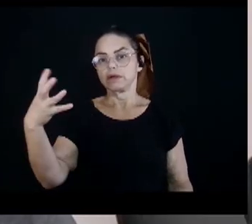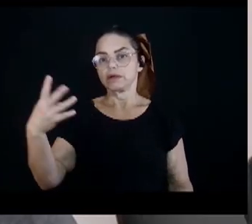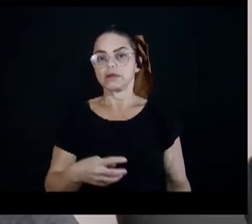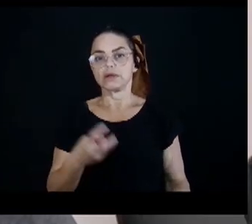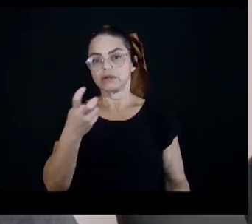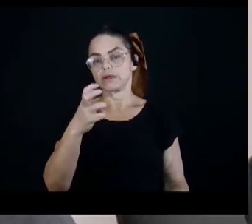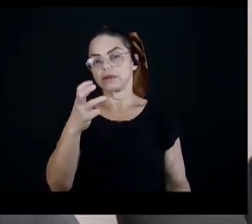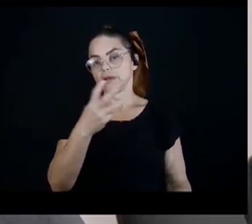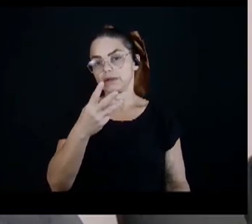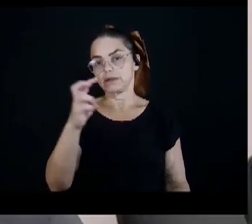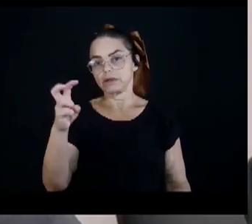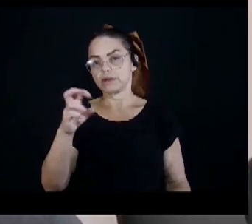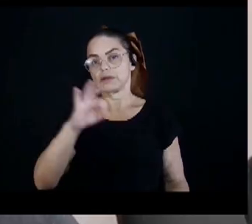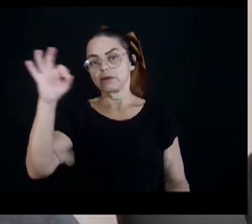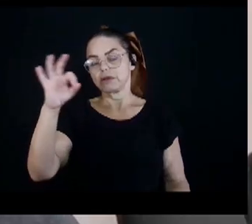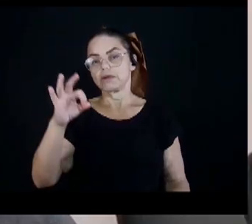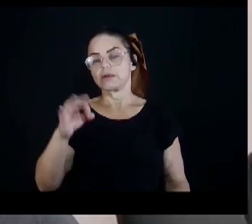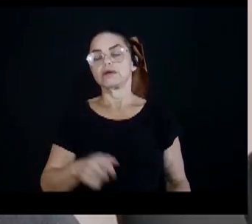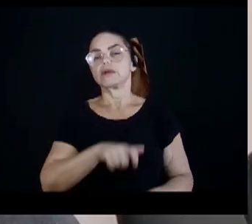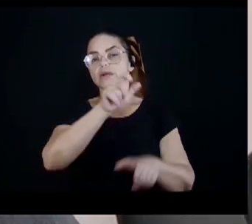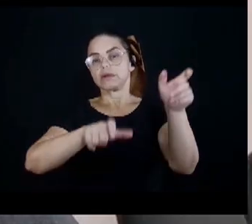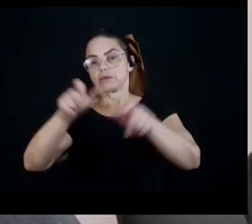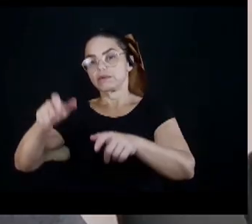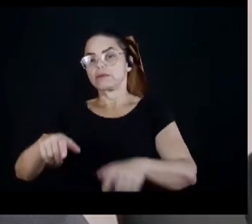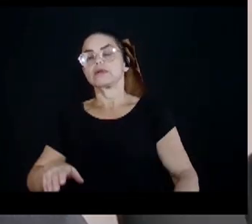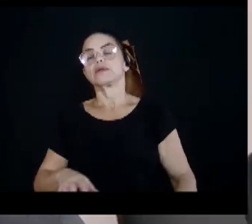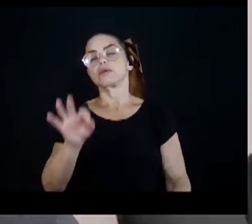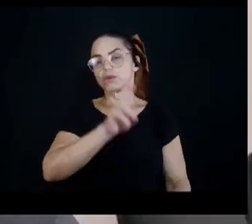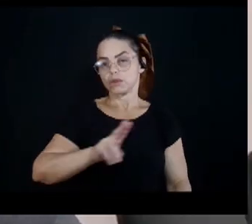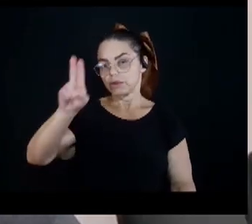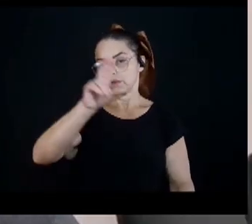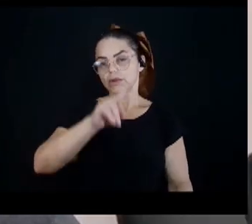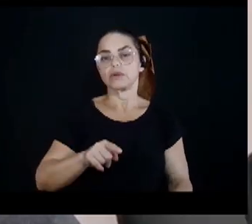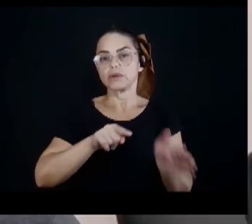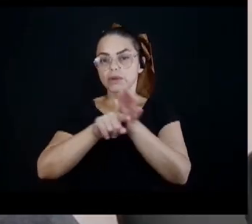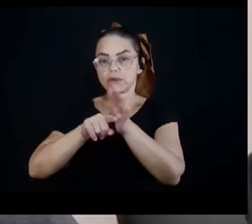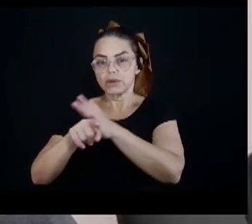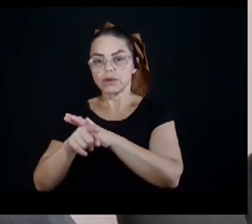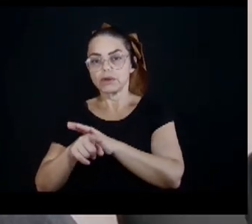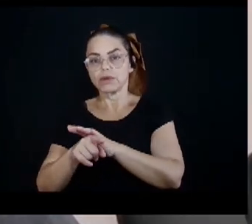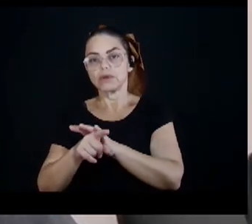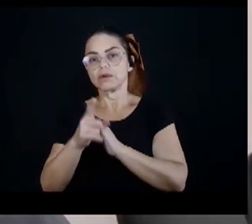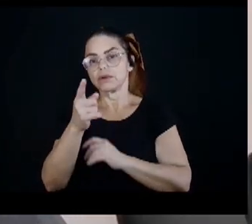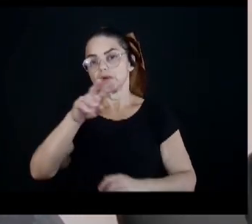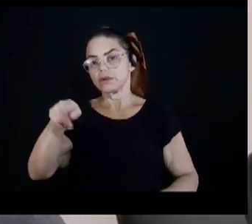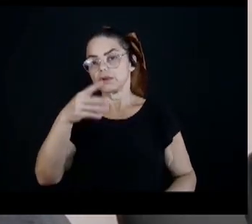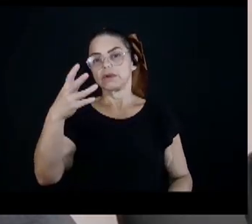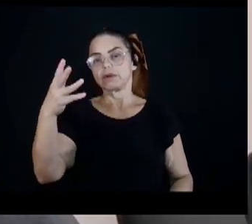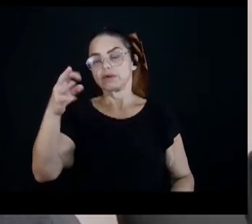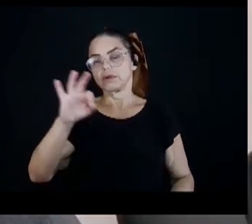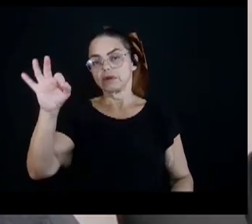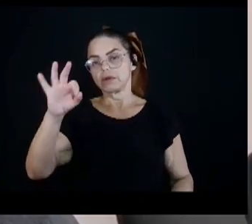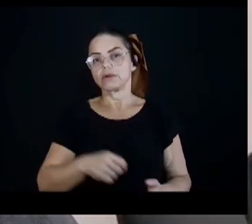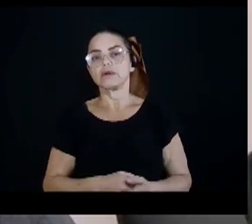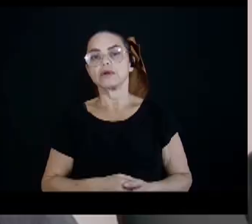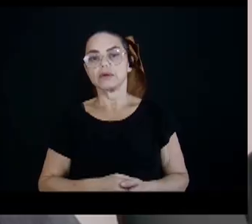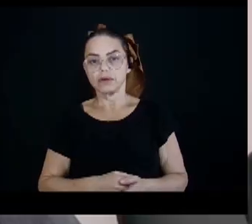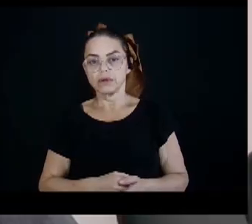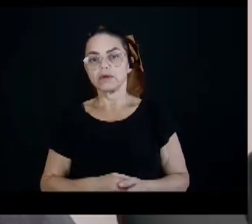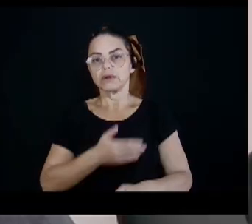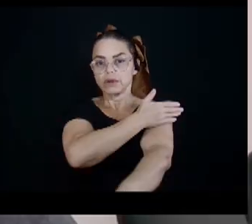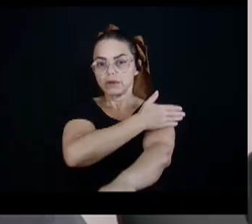usando. E uma pesquisa que foi feita é que 1/3 dessas pessoas que usam, elas se acostumam, se elas